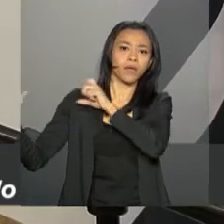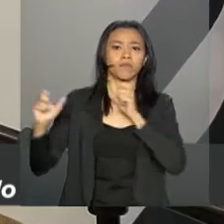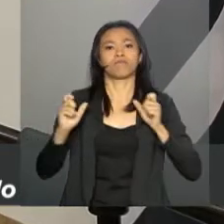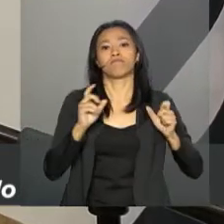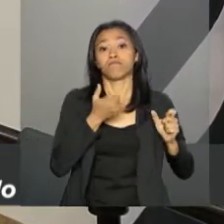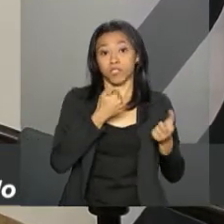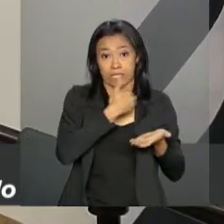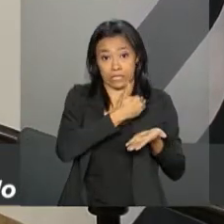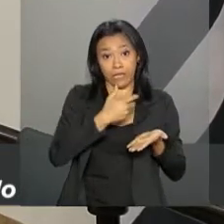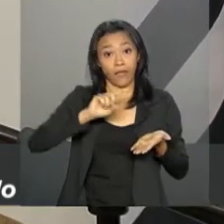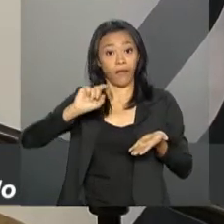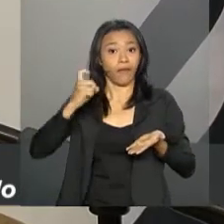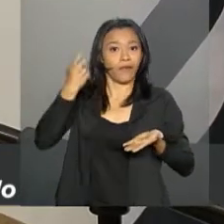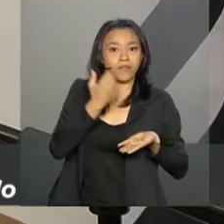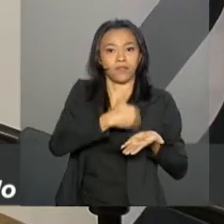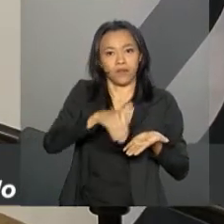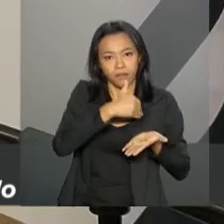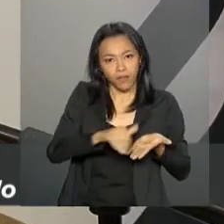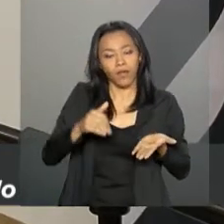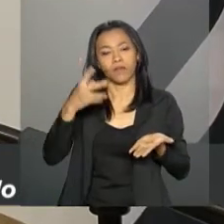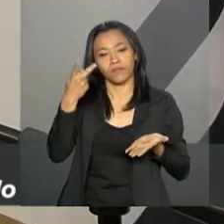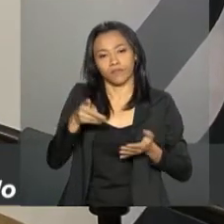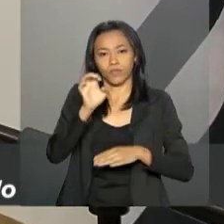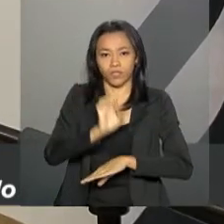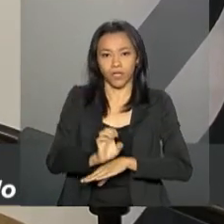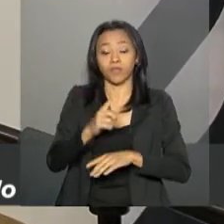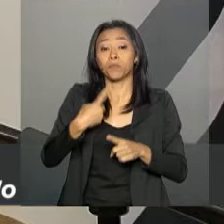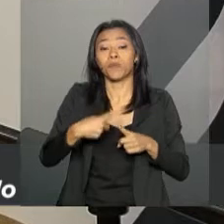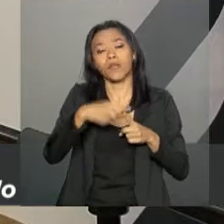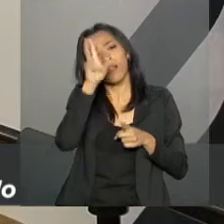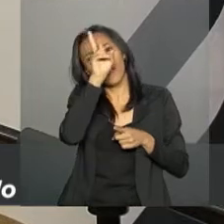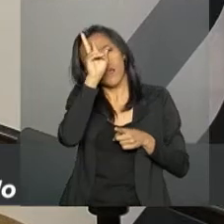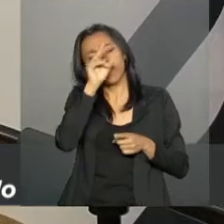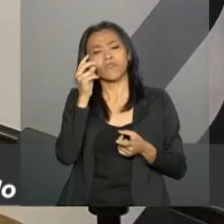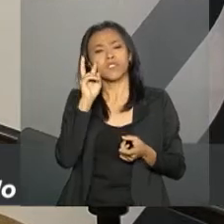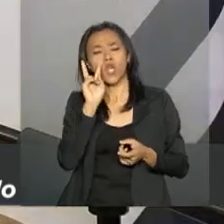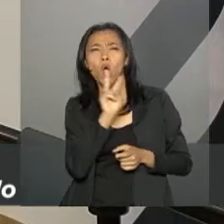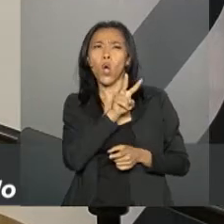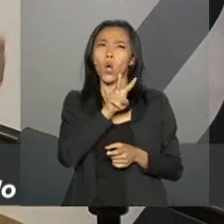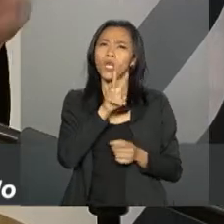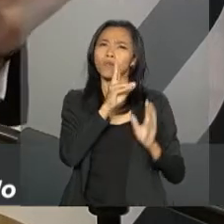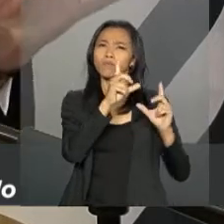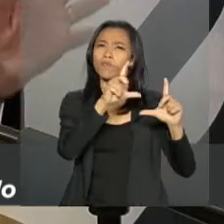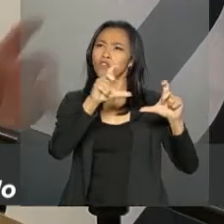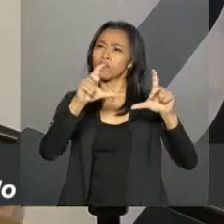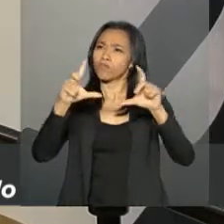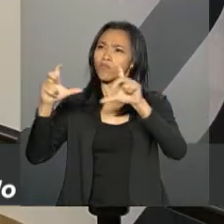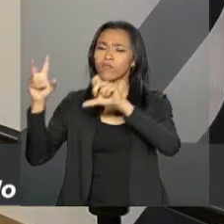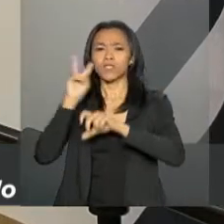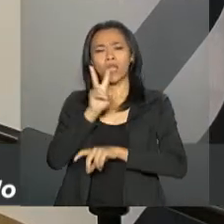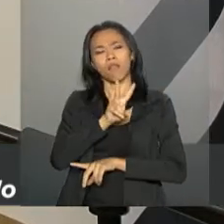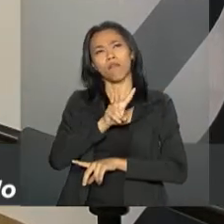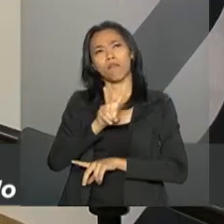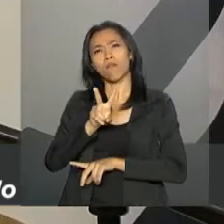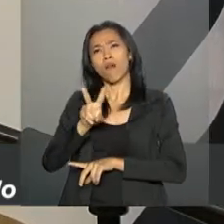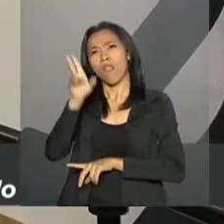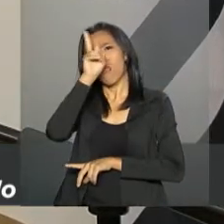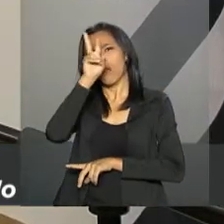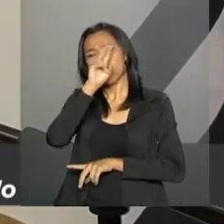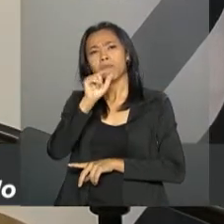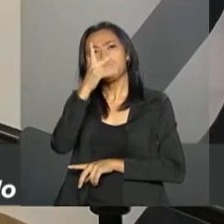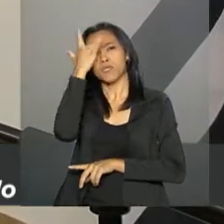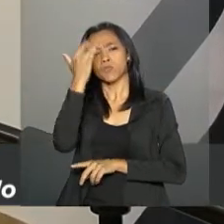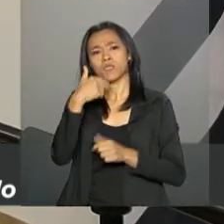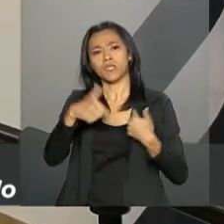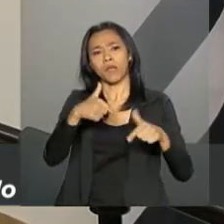na verdade, ele ajuda a eternizar as pessoas. Nós, muitas e muitas vezes, nós nos lembramos daqueles que passaram